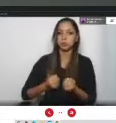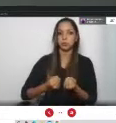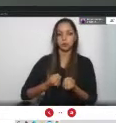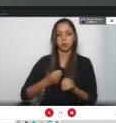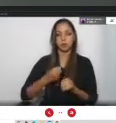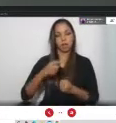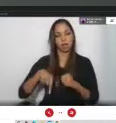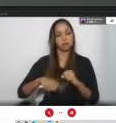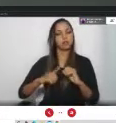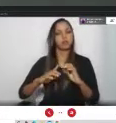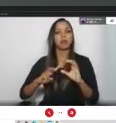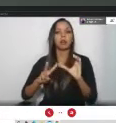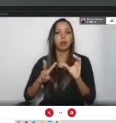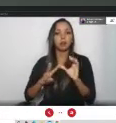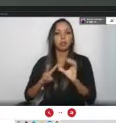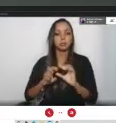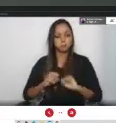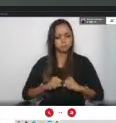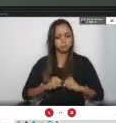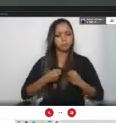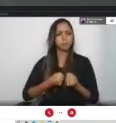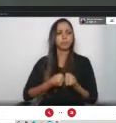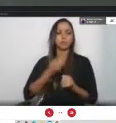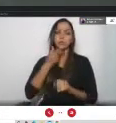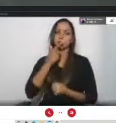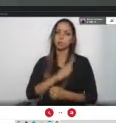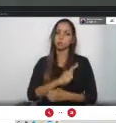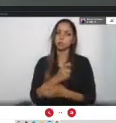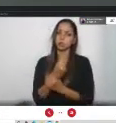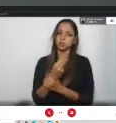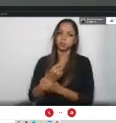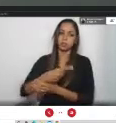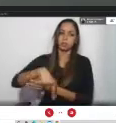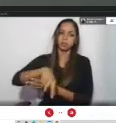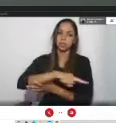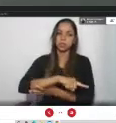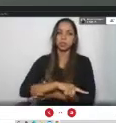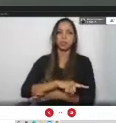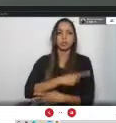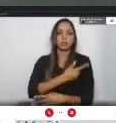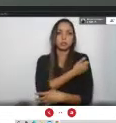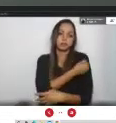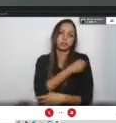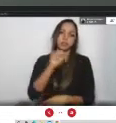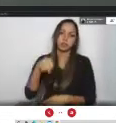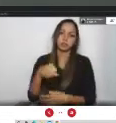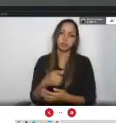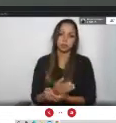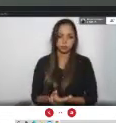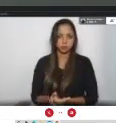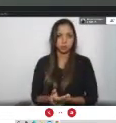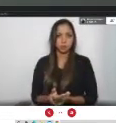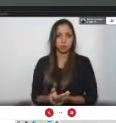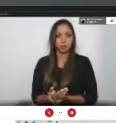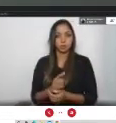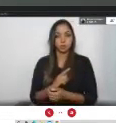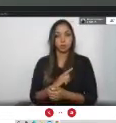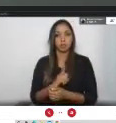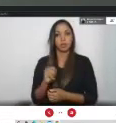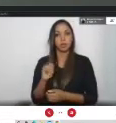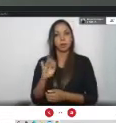Legislativa nesse esforço para garantir que as forças de segurança sejam se imunizadas. E, vereador Gabriel, assim que conseguimos conversar